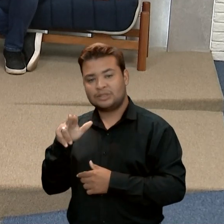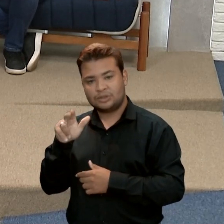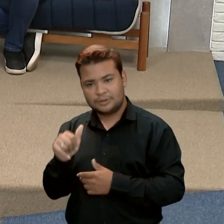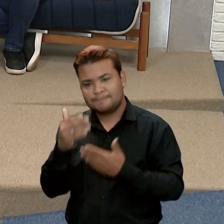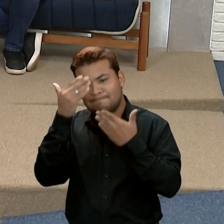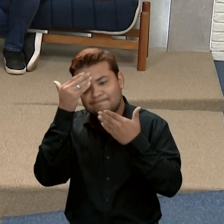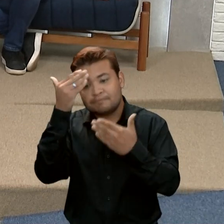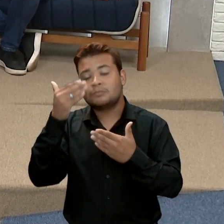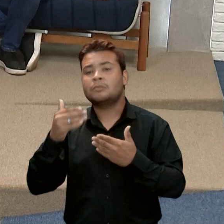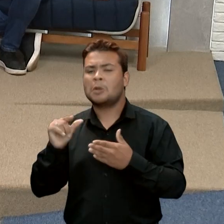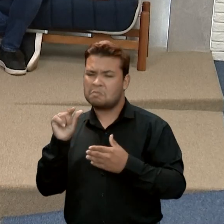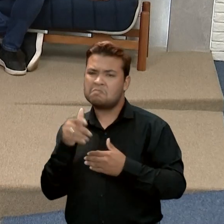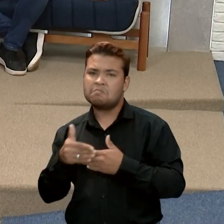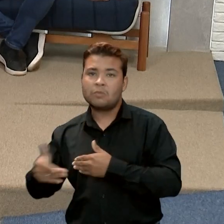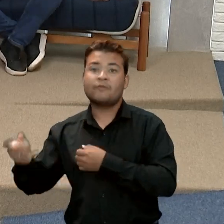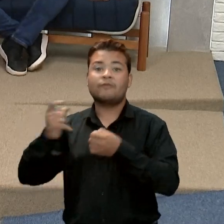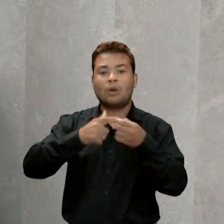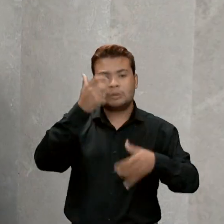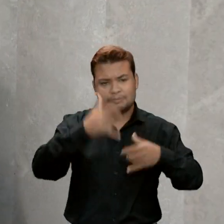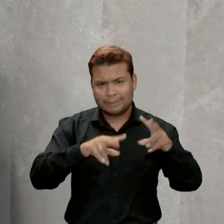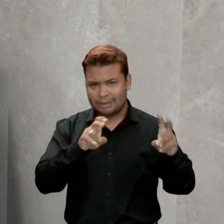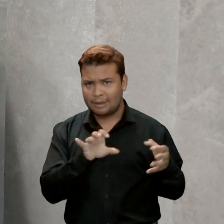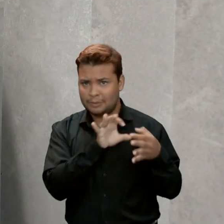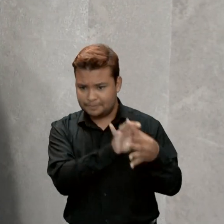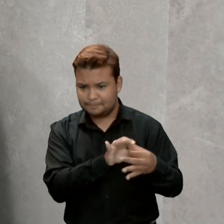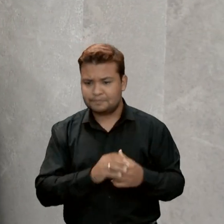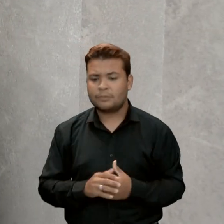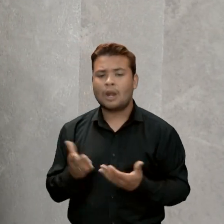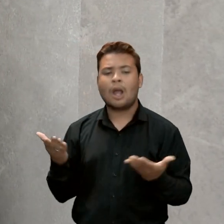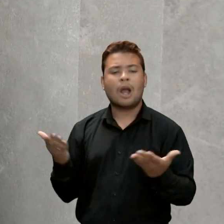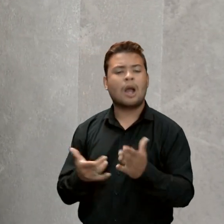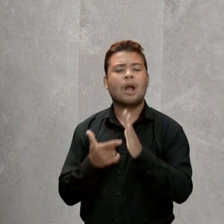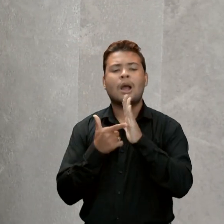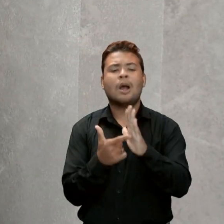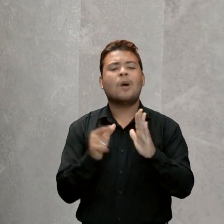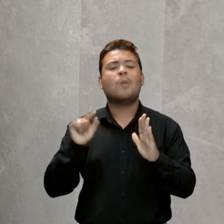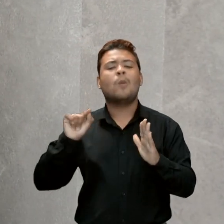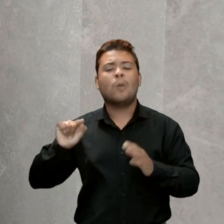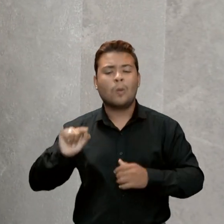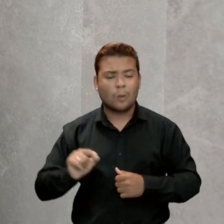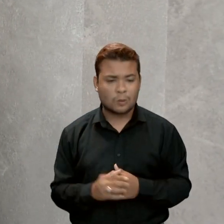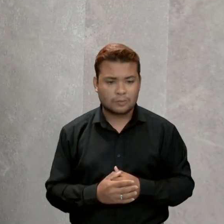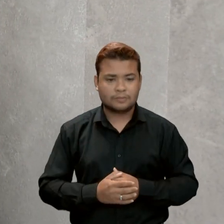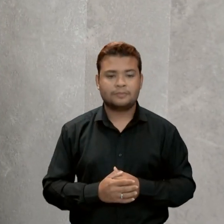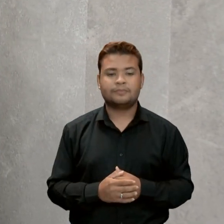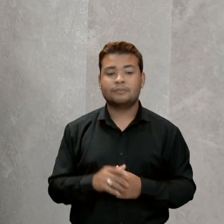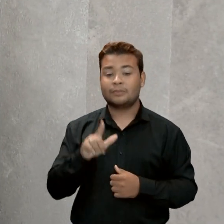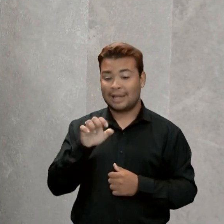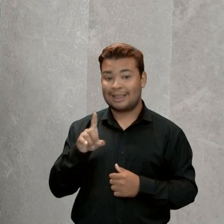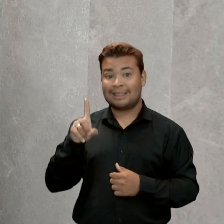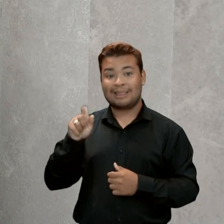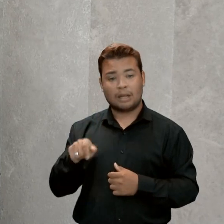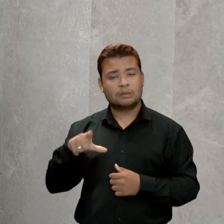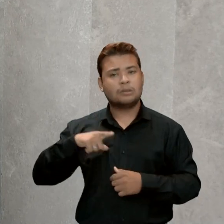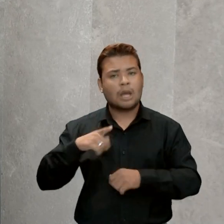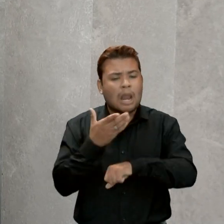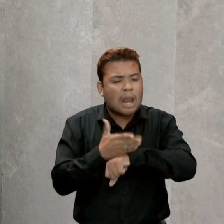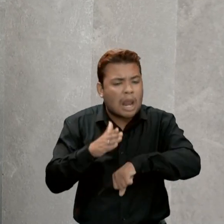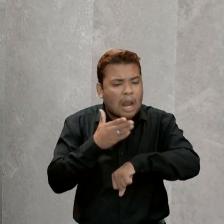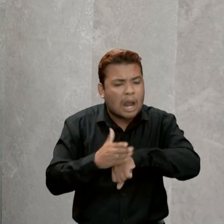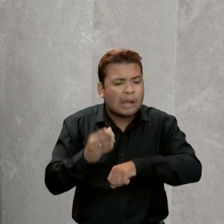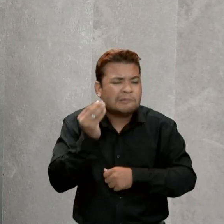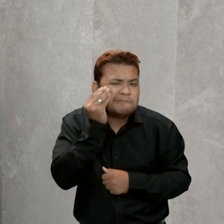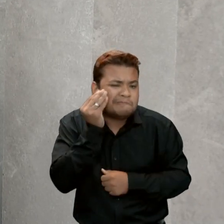pouquinho a gente volta falando um pouquinho mais sobre isso, porque agora nós vamos saber um pouco sobre o LEDA, Laboratório Experimental